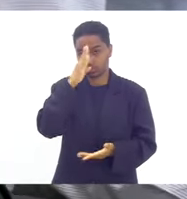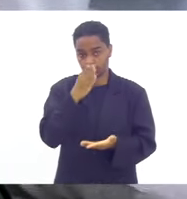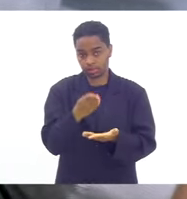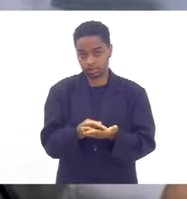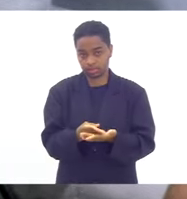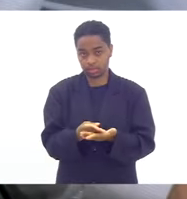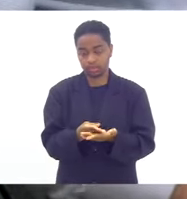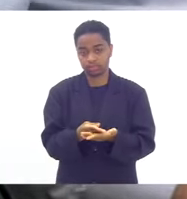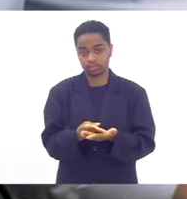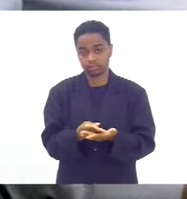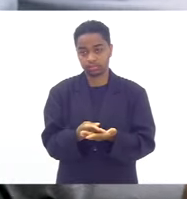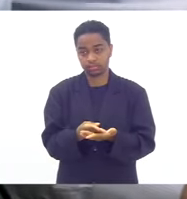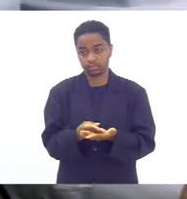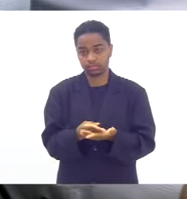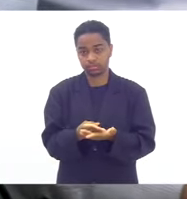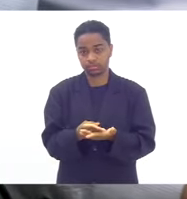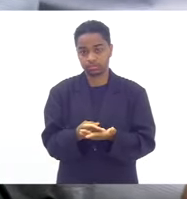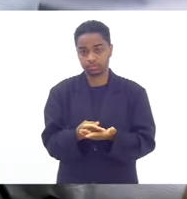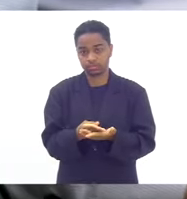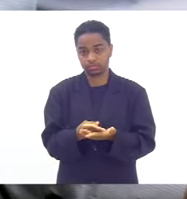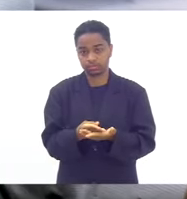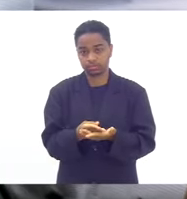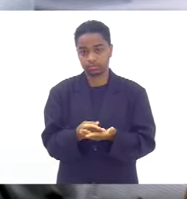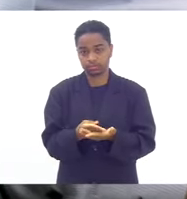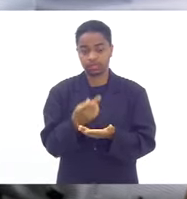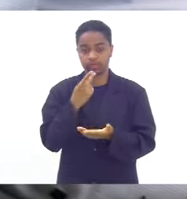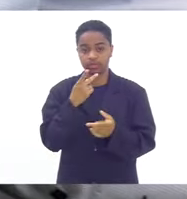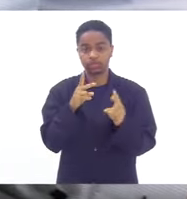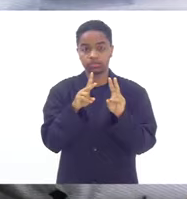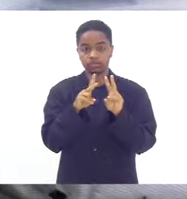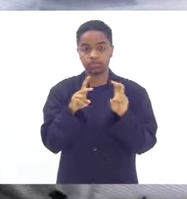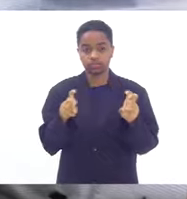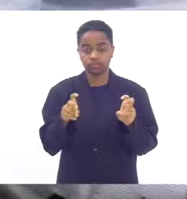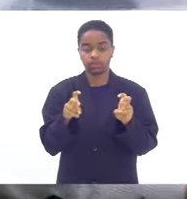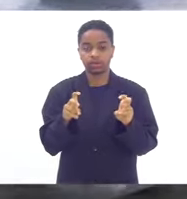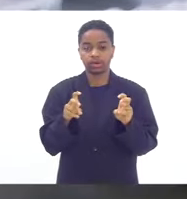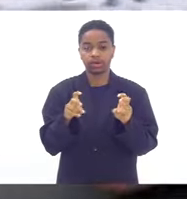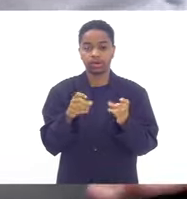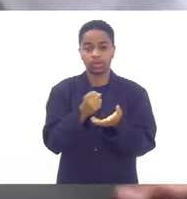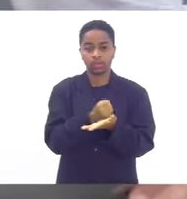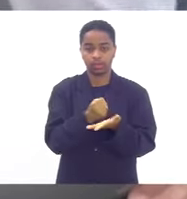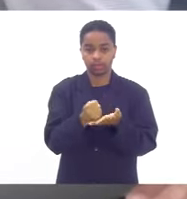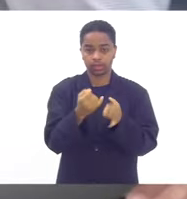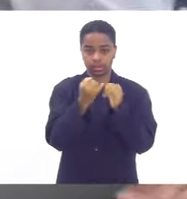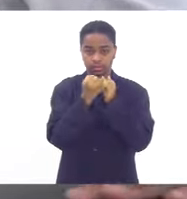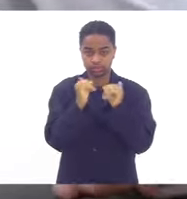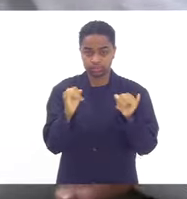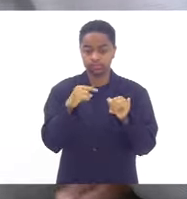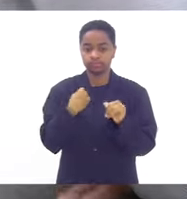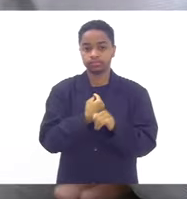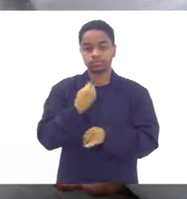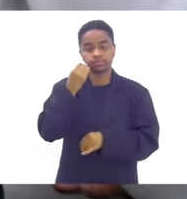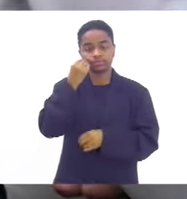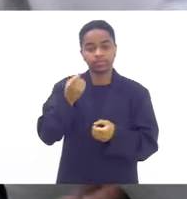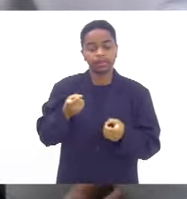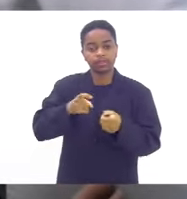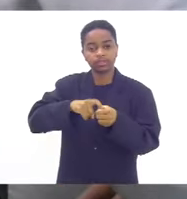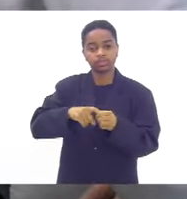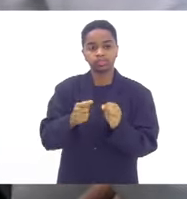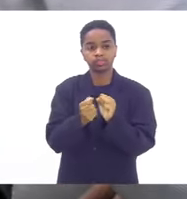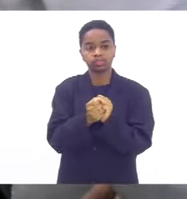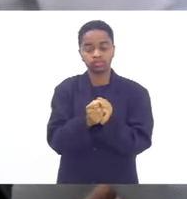um pouco assim do restante da nossa área de concessão, a gente tem tentado instituir parcerias com o poder municipal,